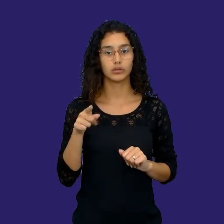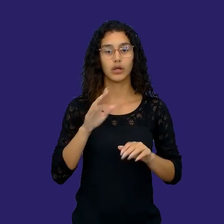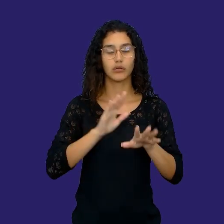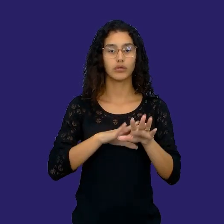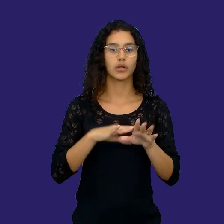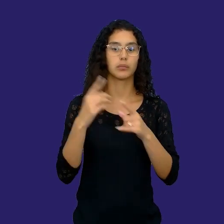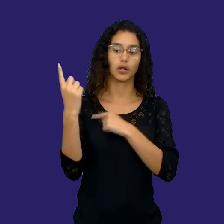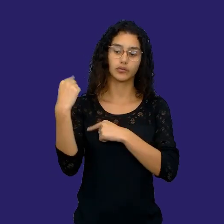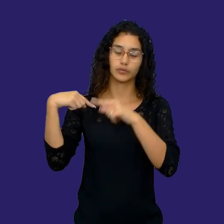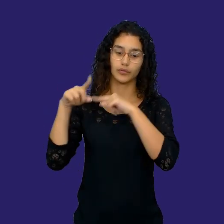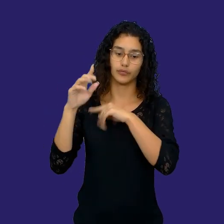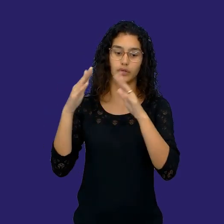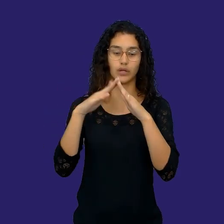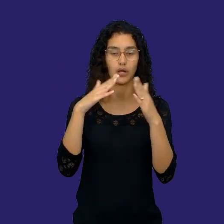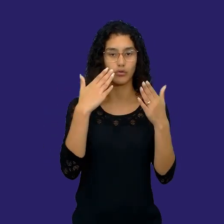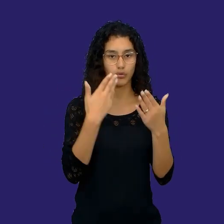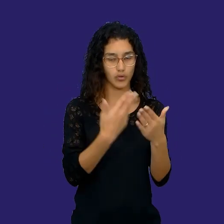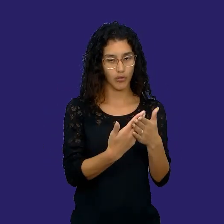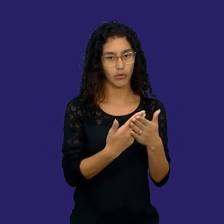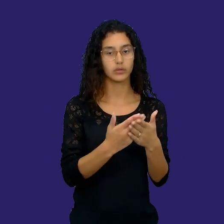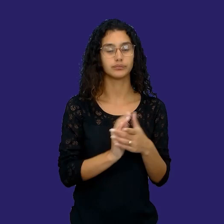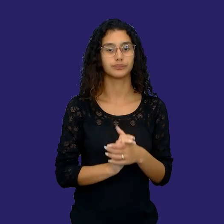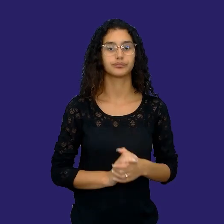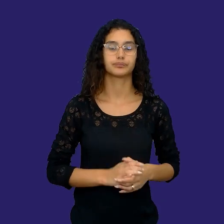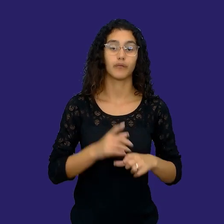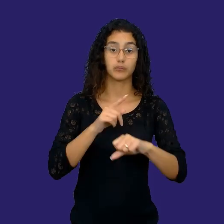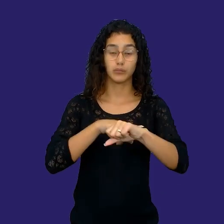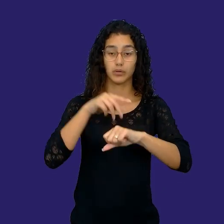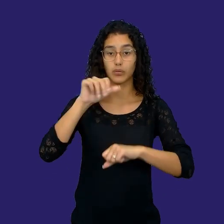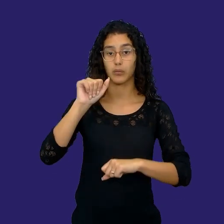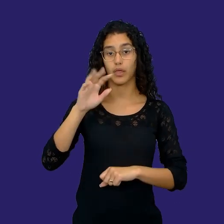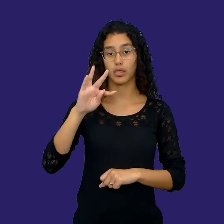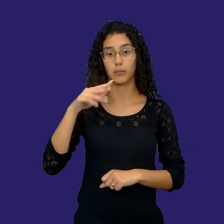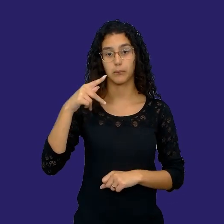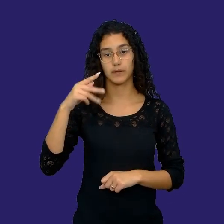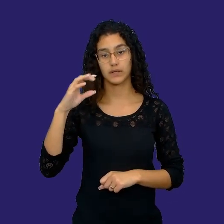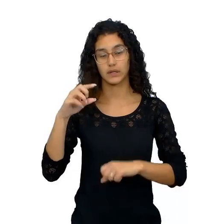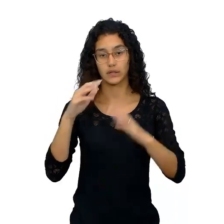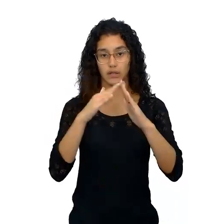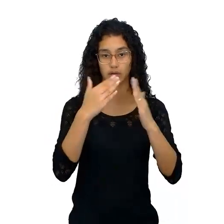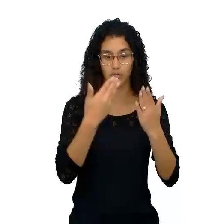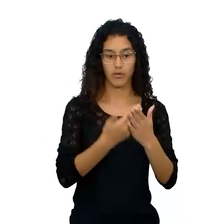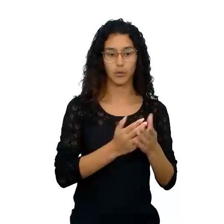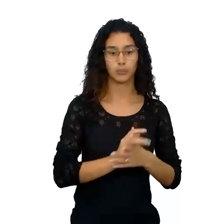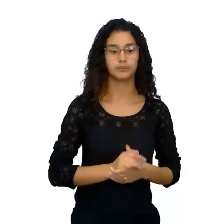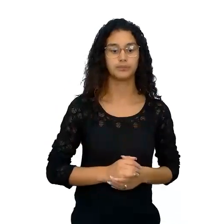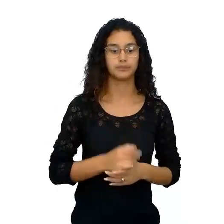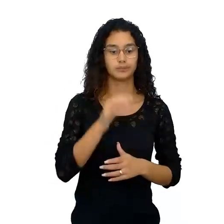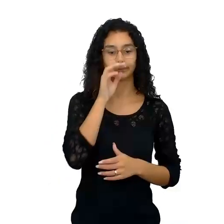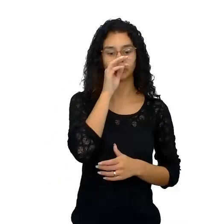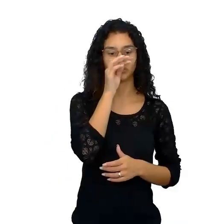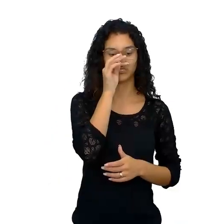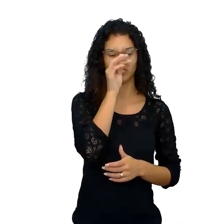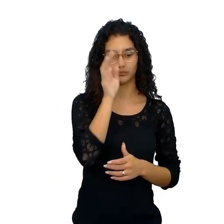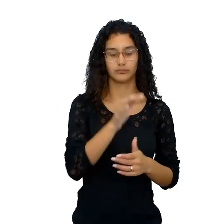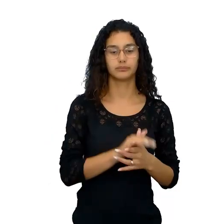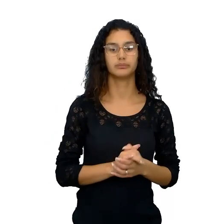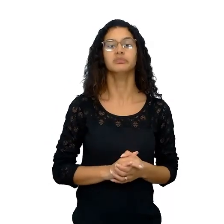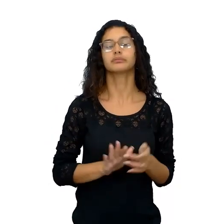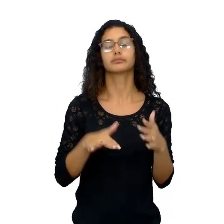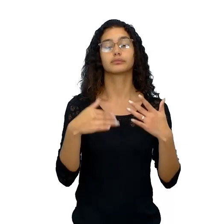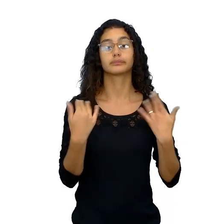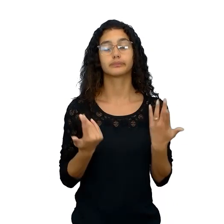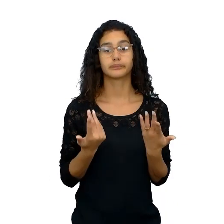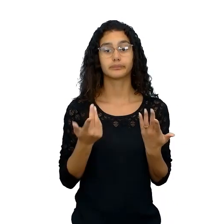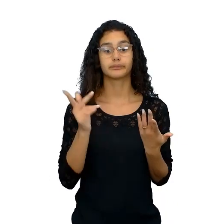serem desenvolvidas aí nos tempos de ATPC nas escolas. Bora lá, então, entender qual que